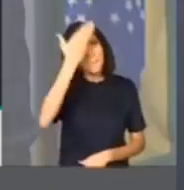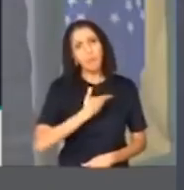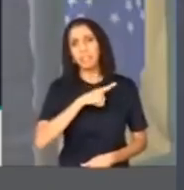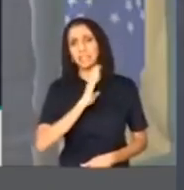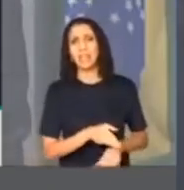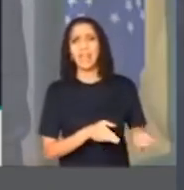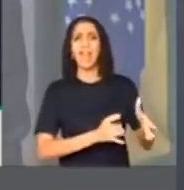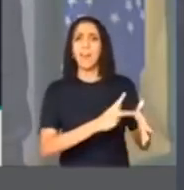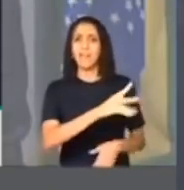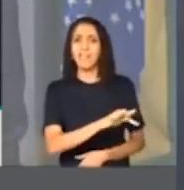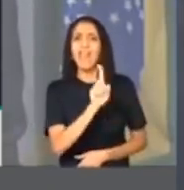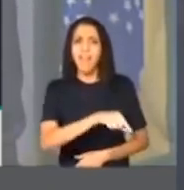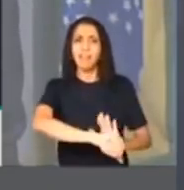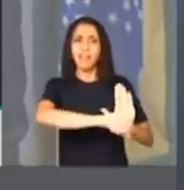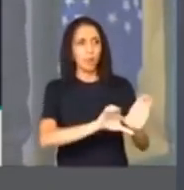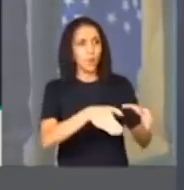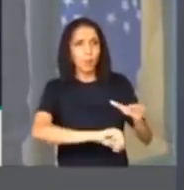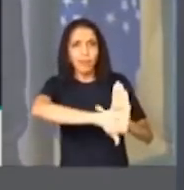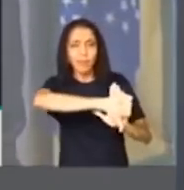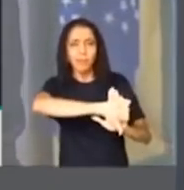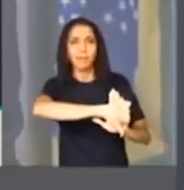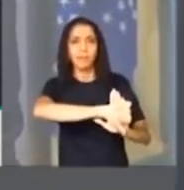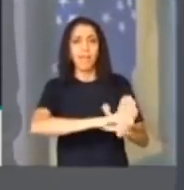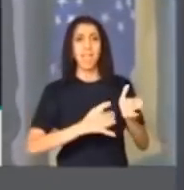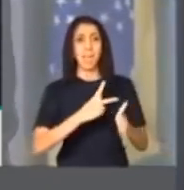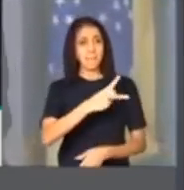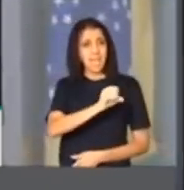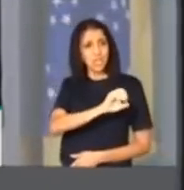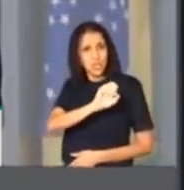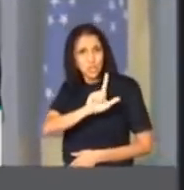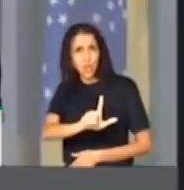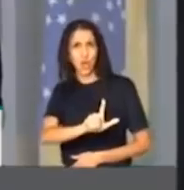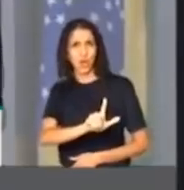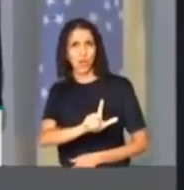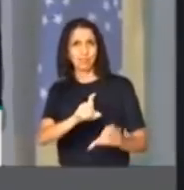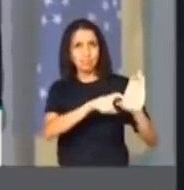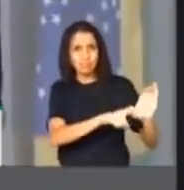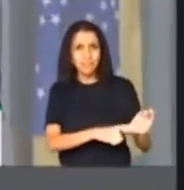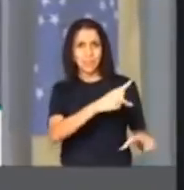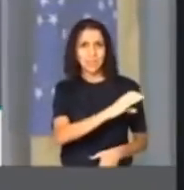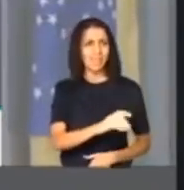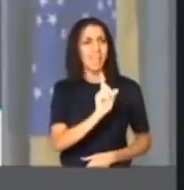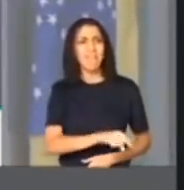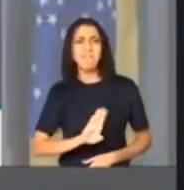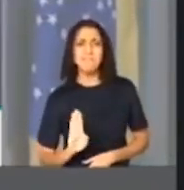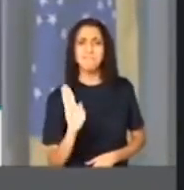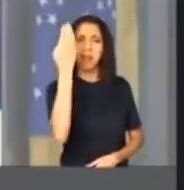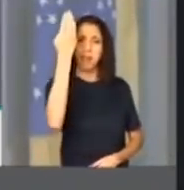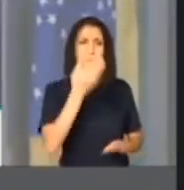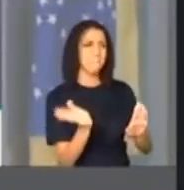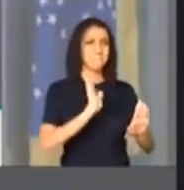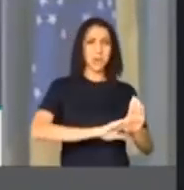uma organização criminosa. O PSOL, esse filhote do PC, são dissimulados, falsos,